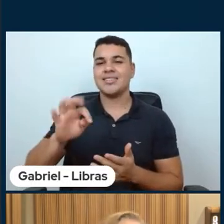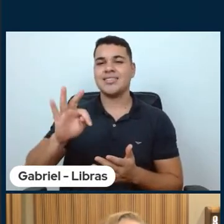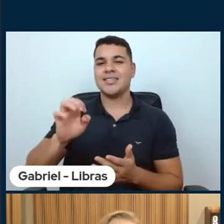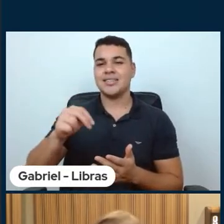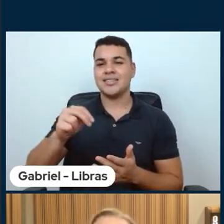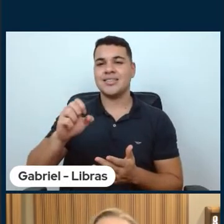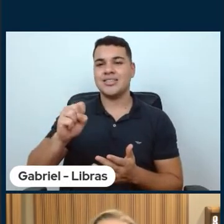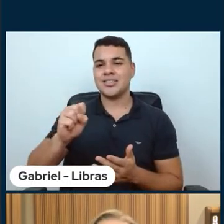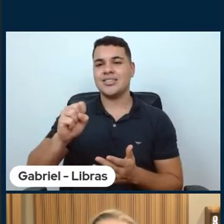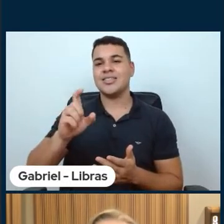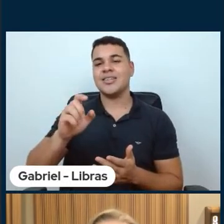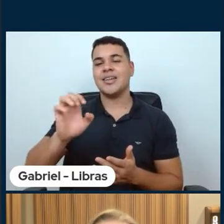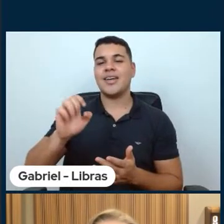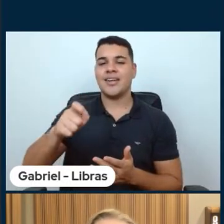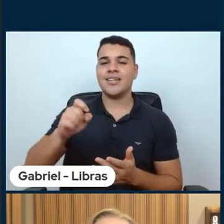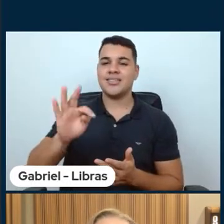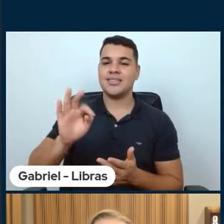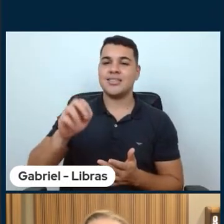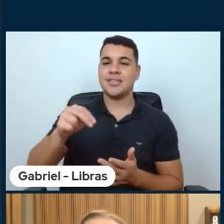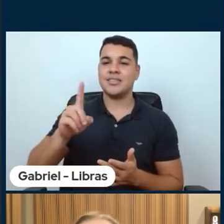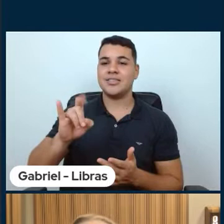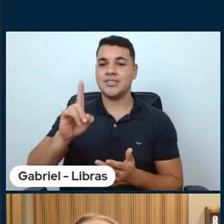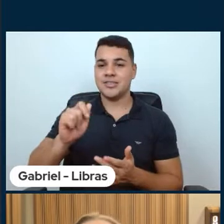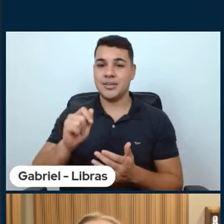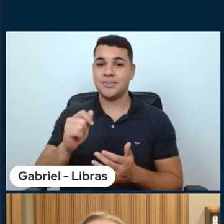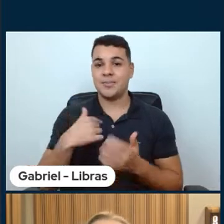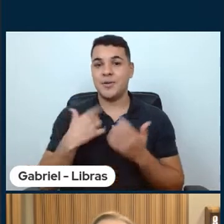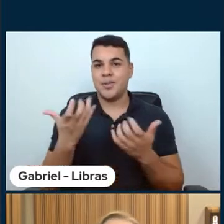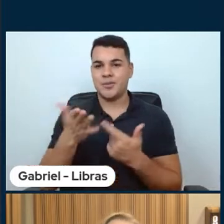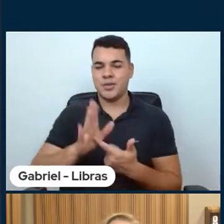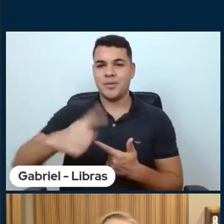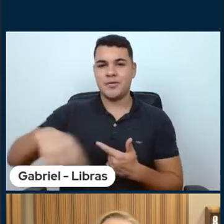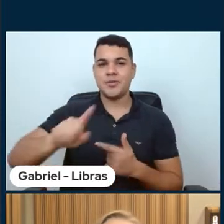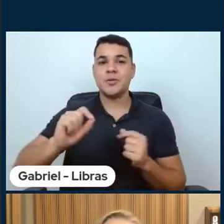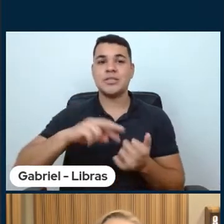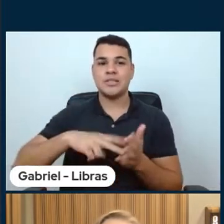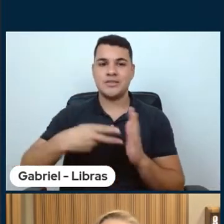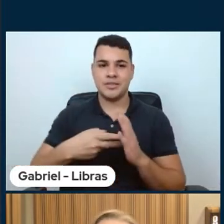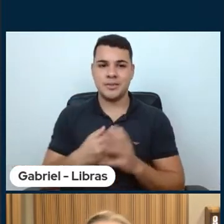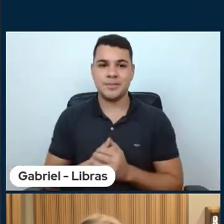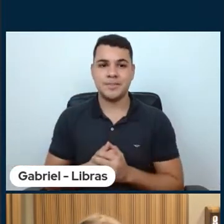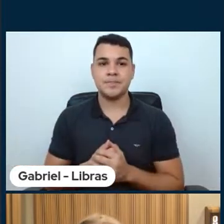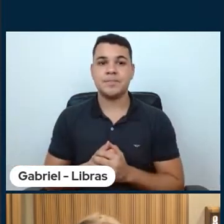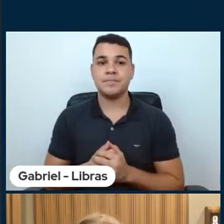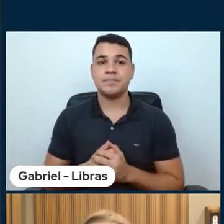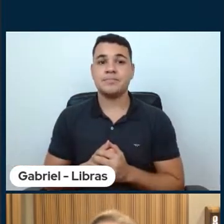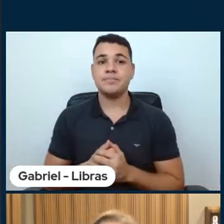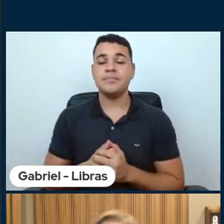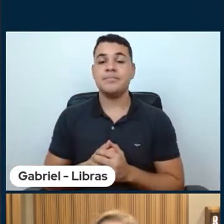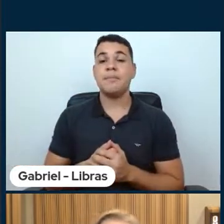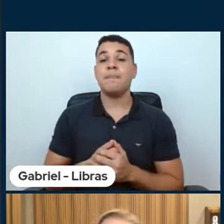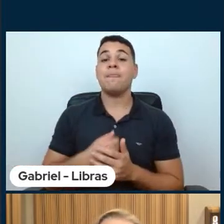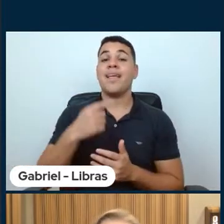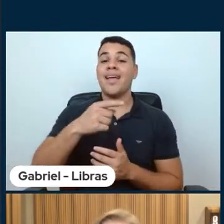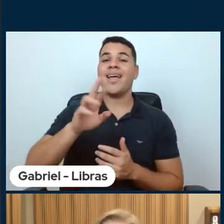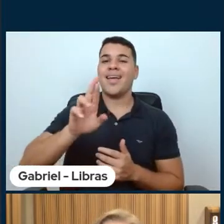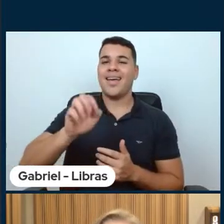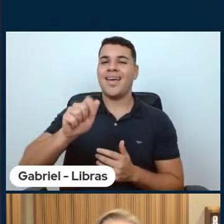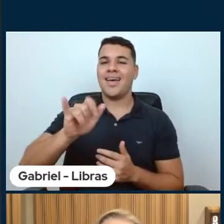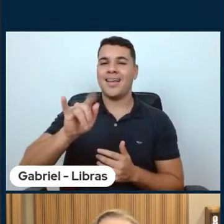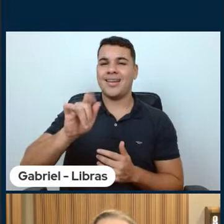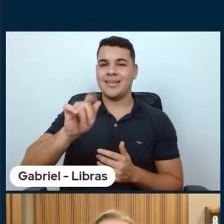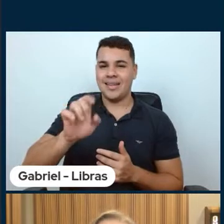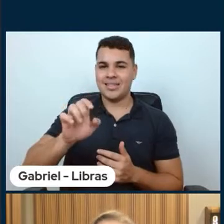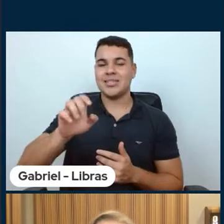resumida realidade estendida ou Cross royality é um termo guarda-chuva para realidade virtual aumentada e